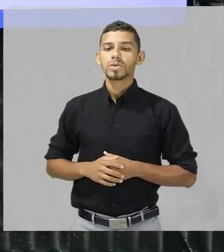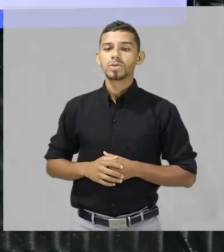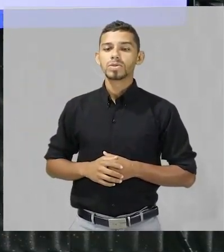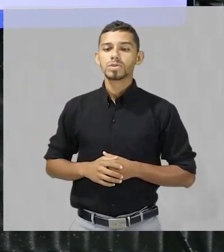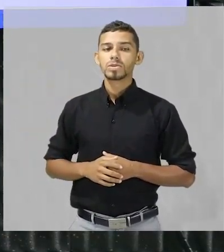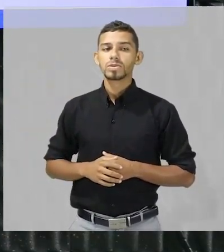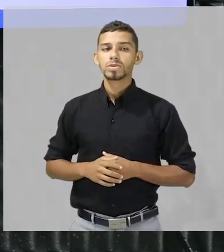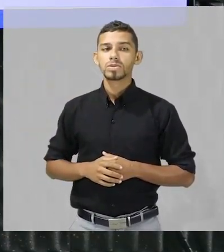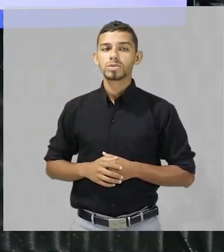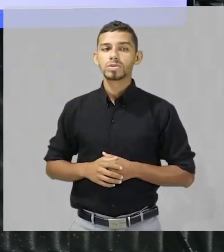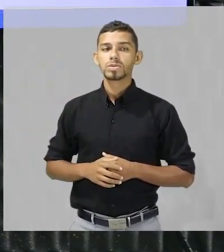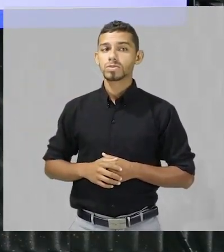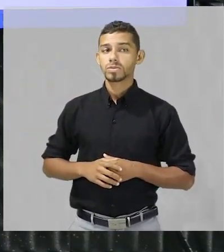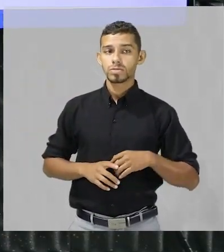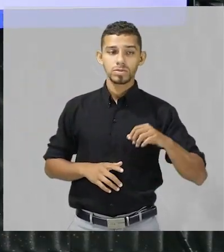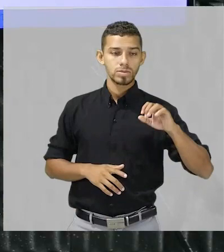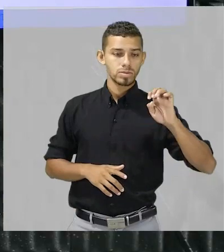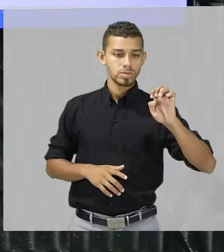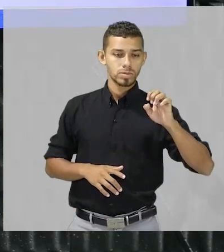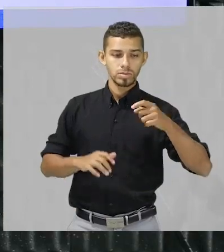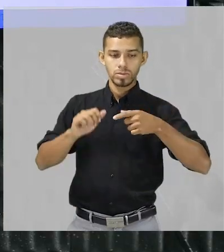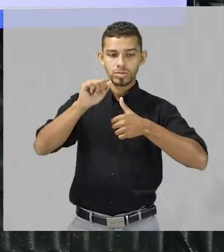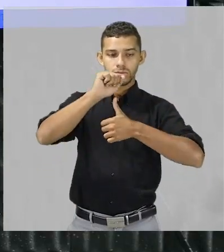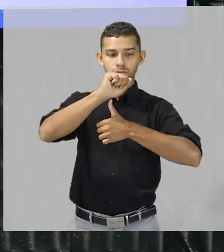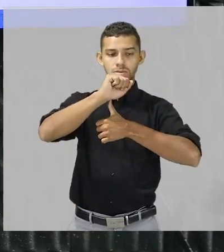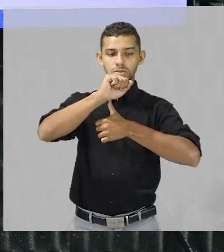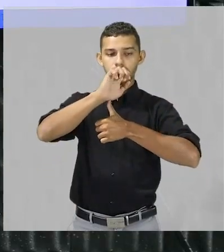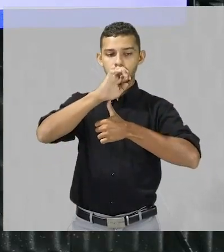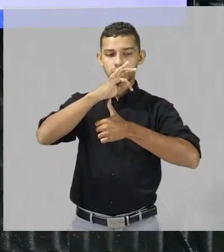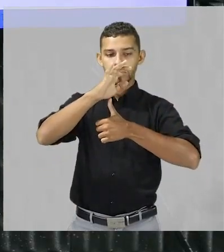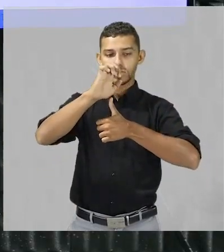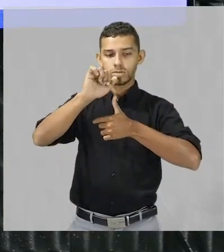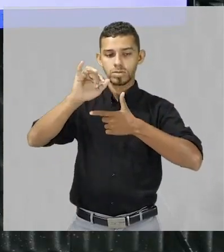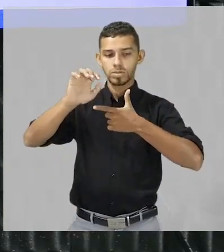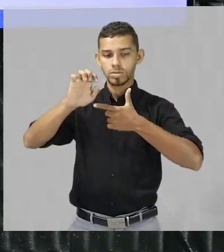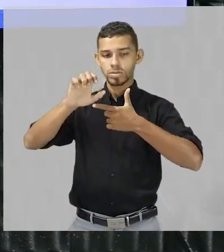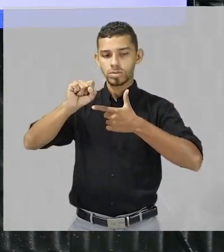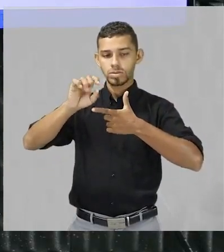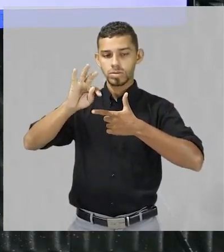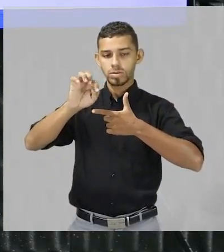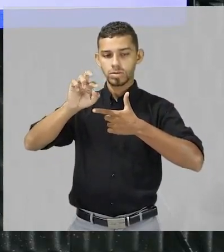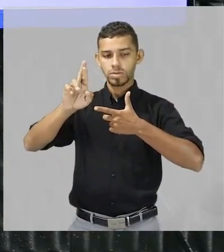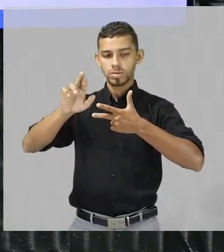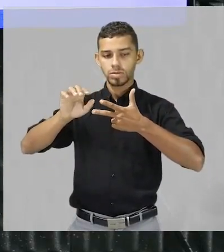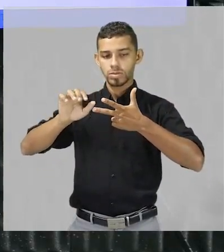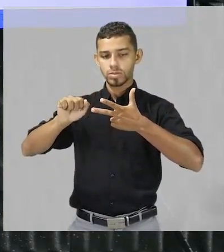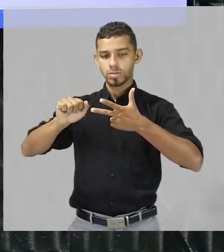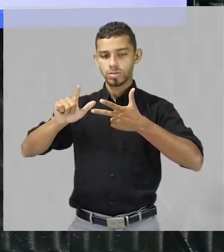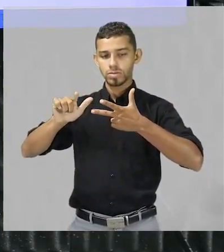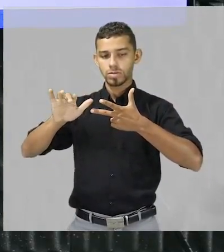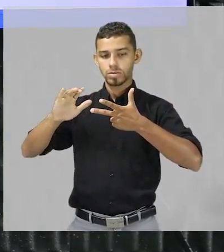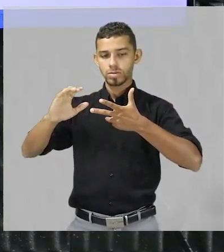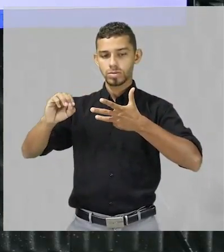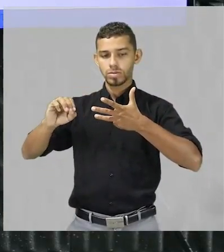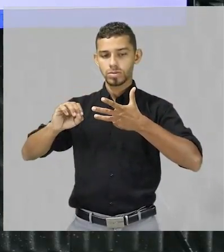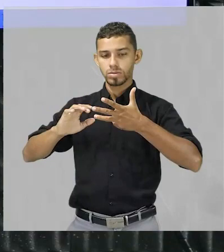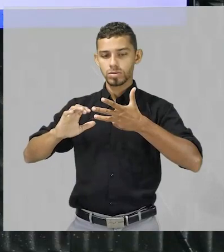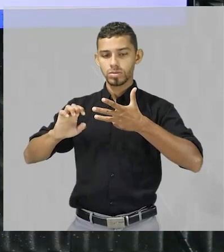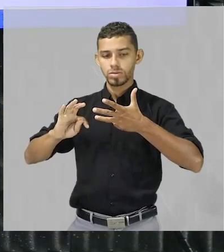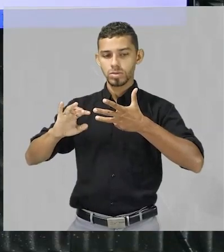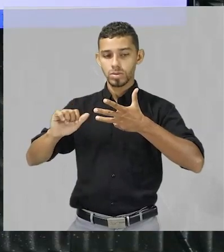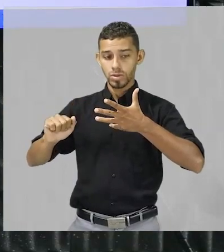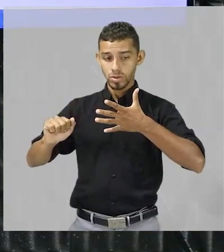será ó, éter, éster, álcool, cetona ou ácido